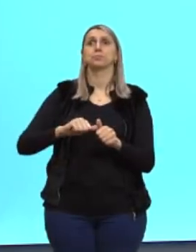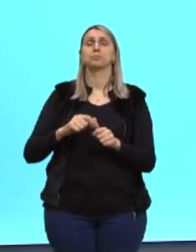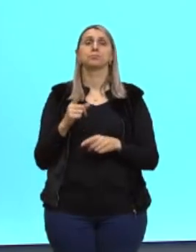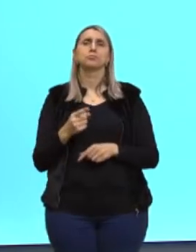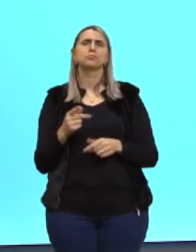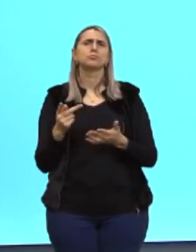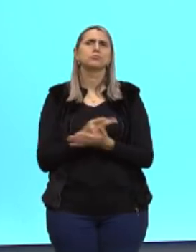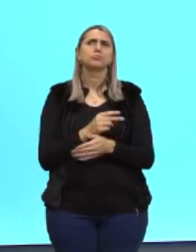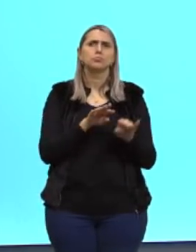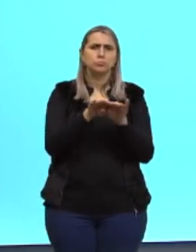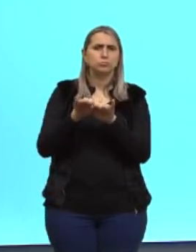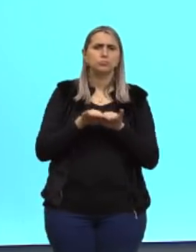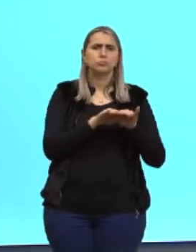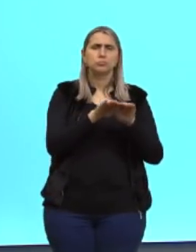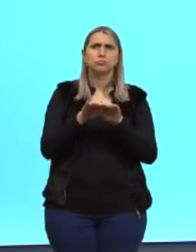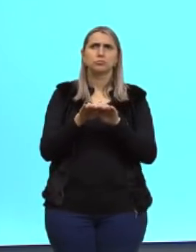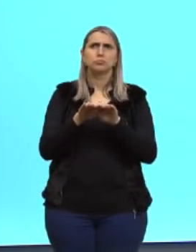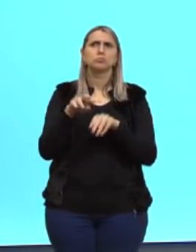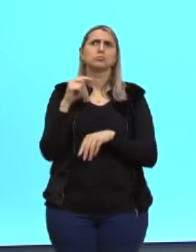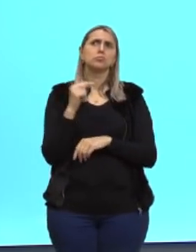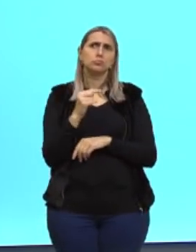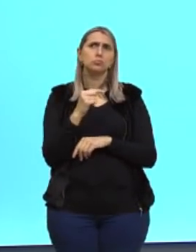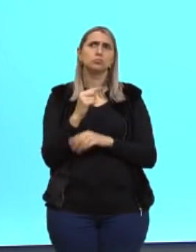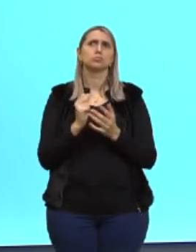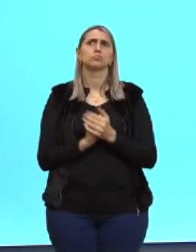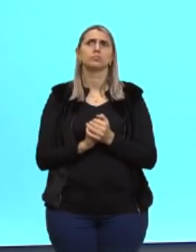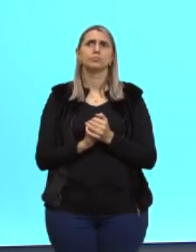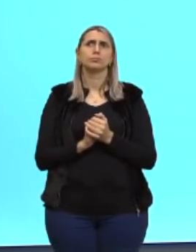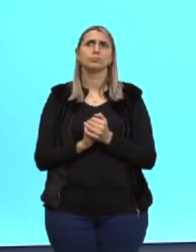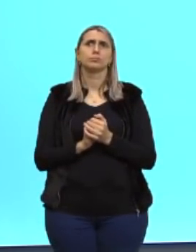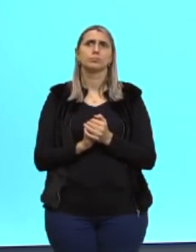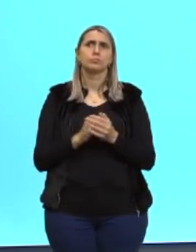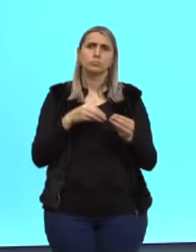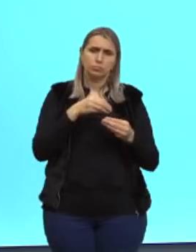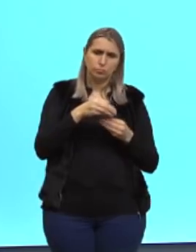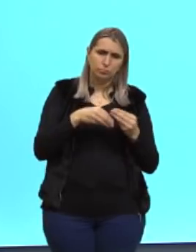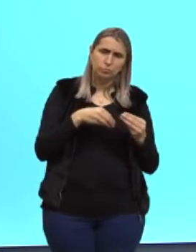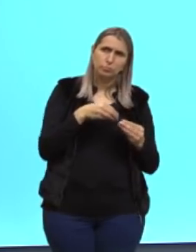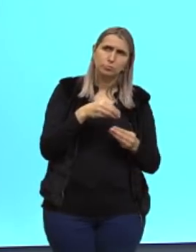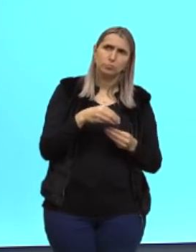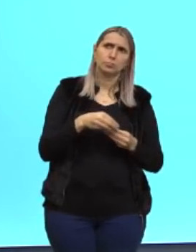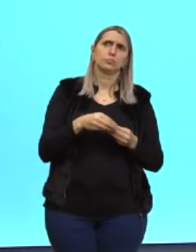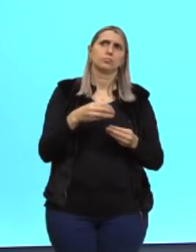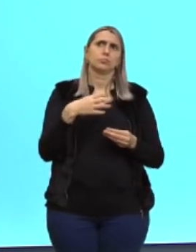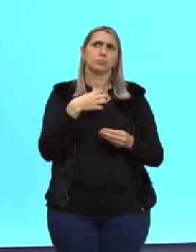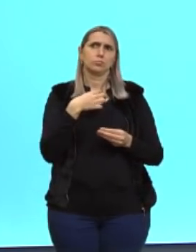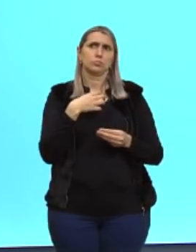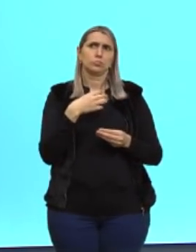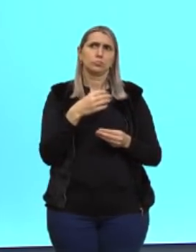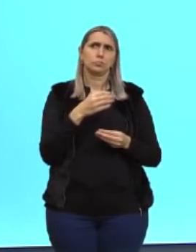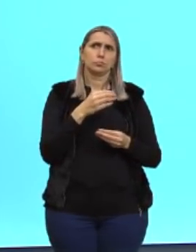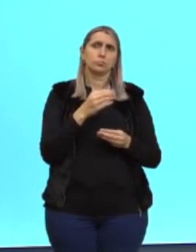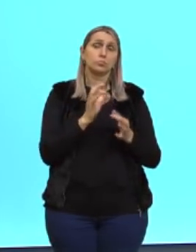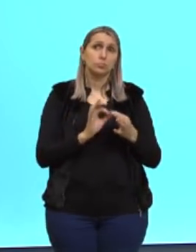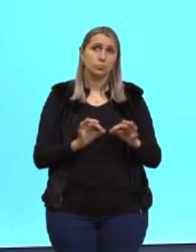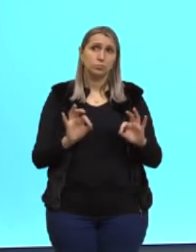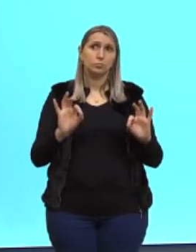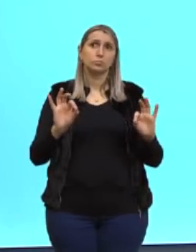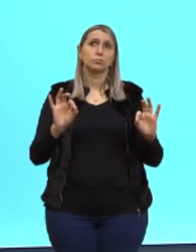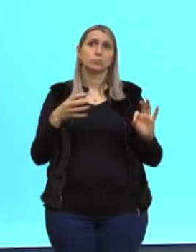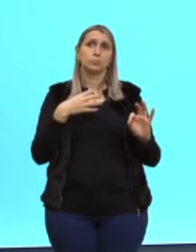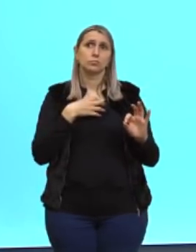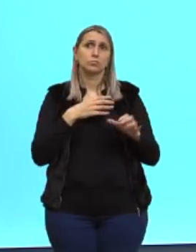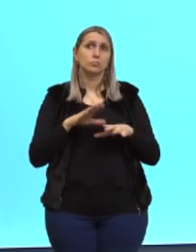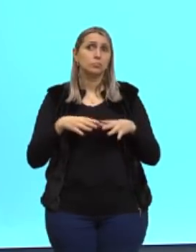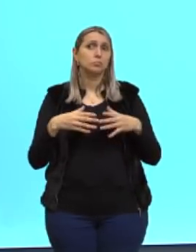que se deu como padrão se padronizou aqui as substâncias no seu estado a substância é simples no